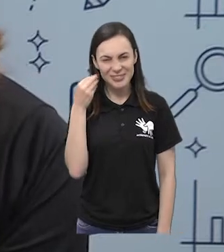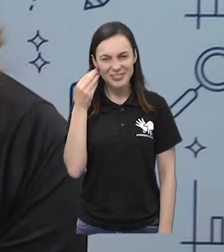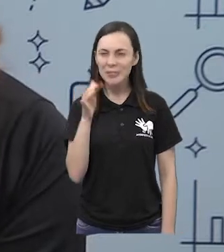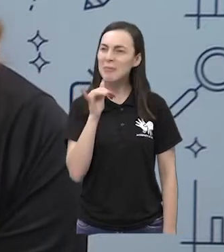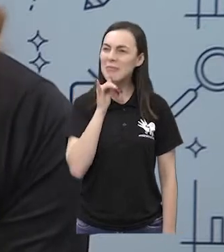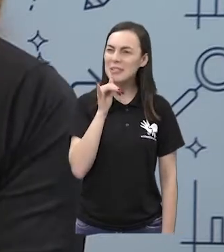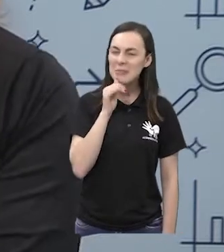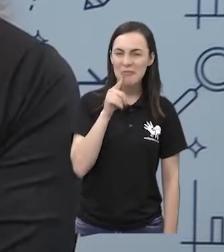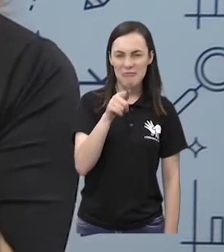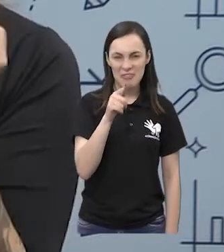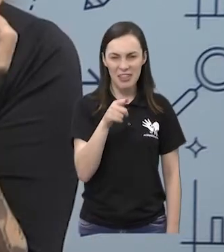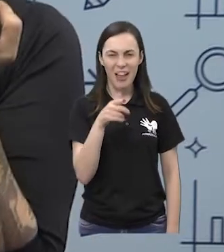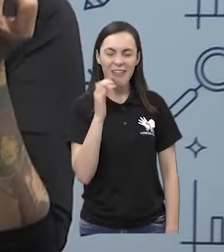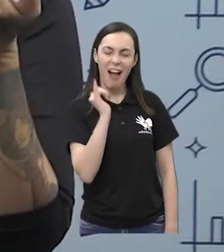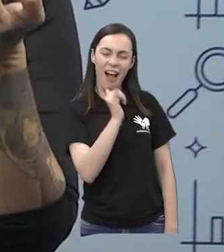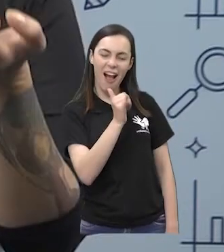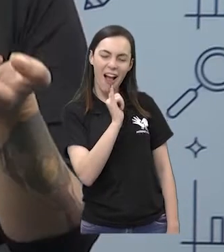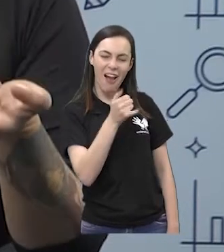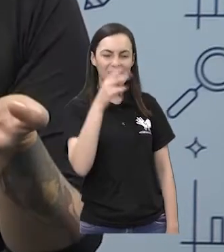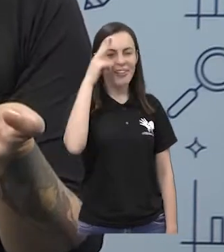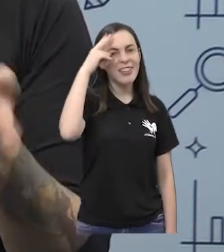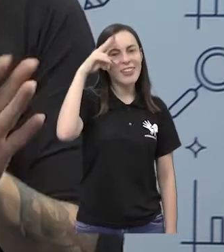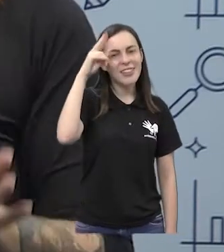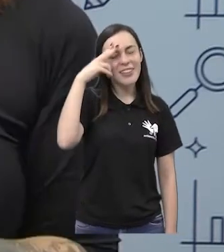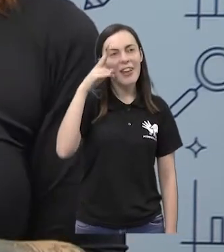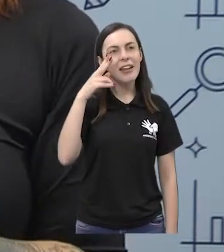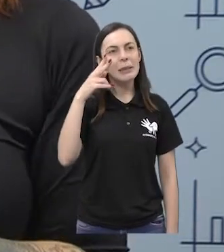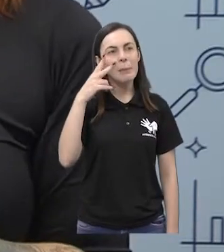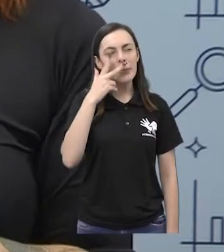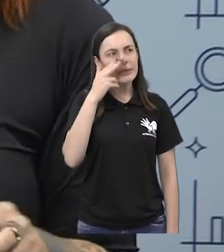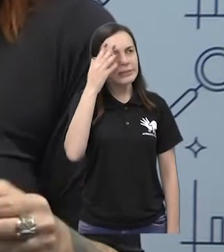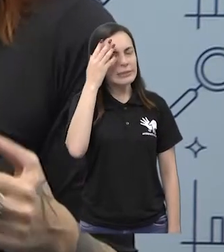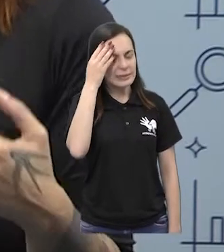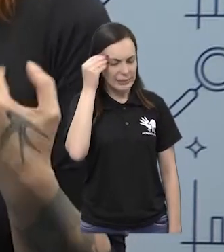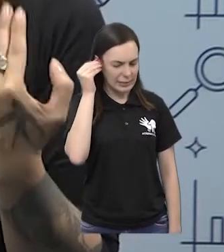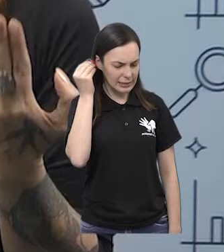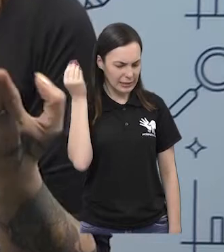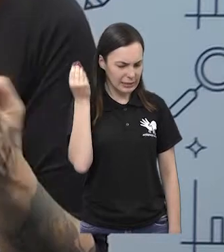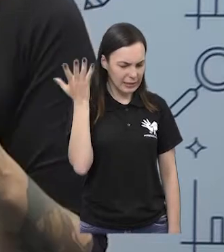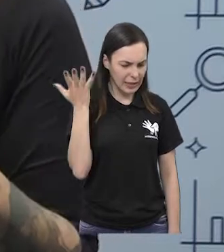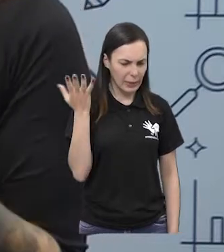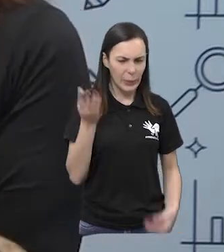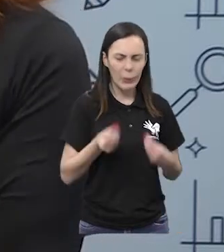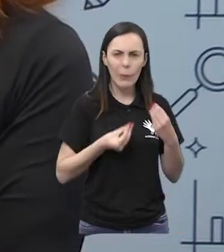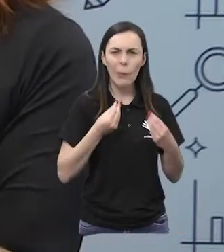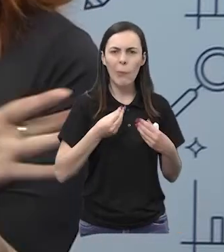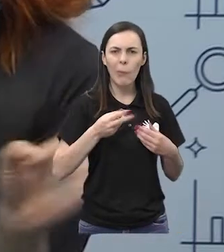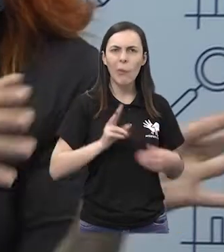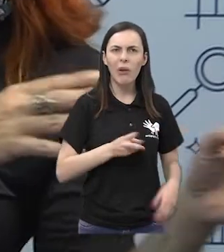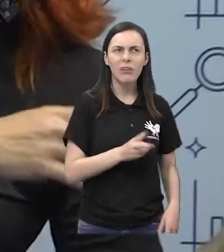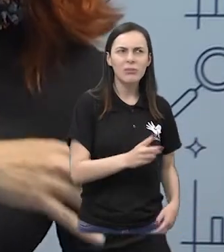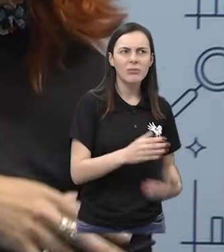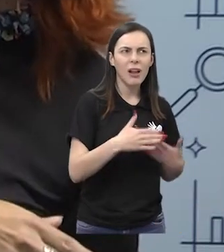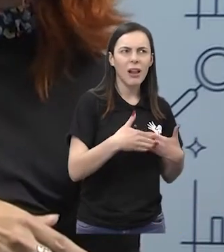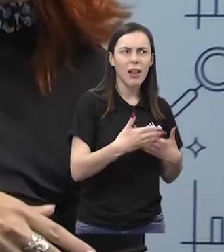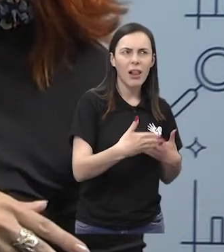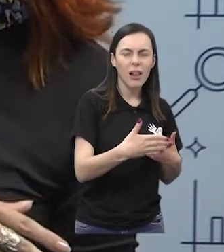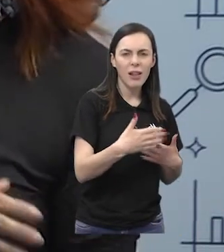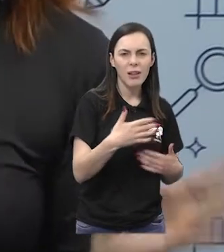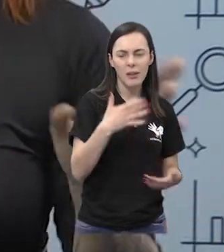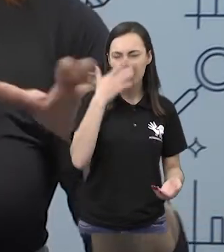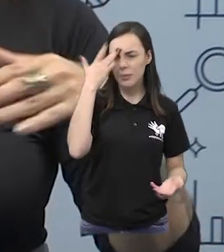assim já tentou Contar alguma história para alguém e se esqueceu completamente da sequência de